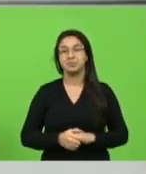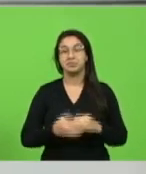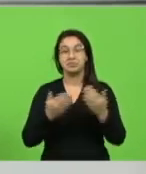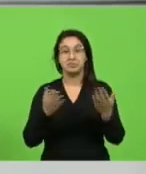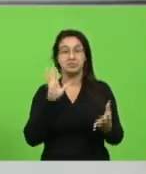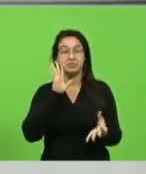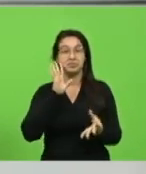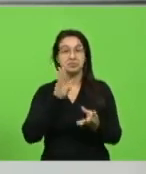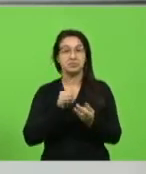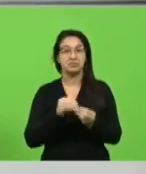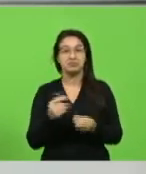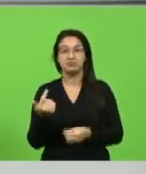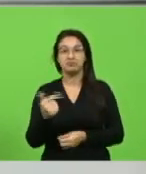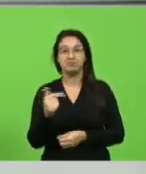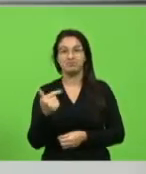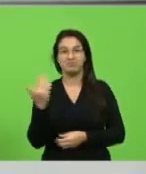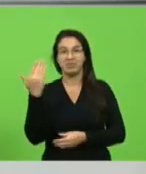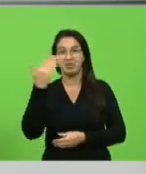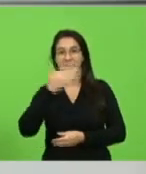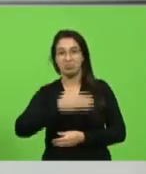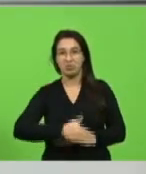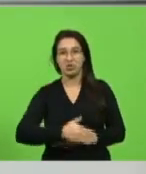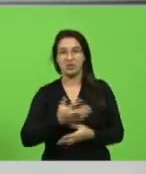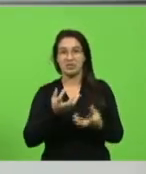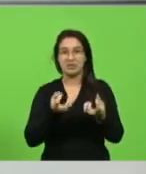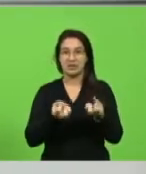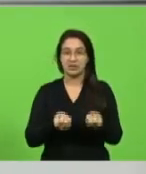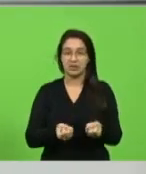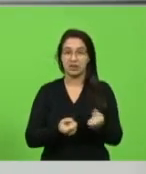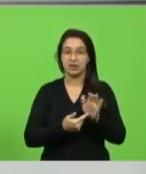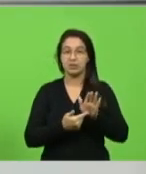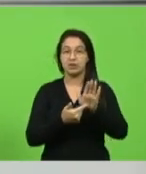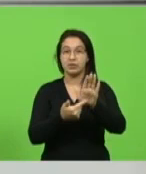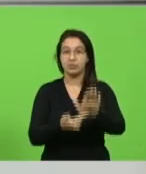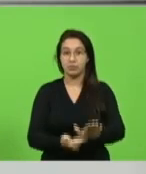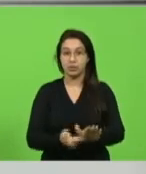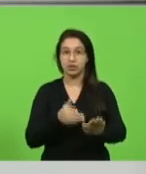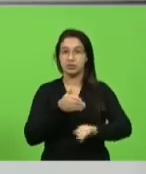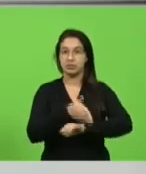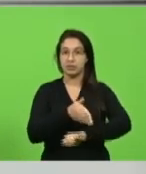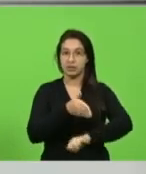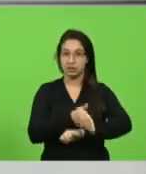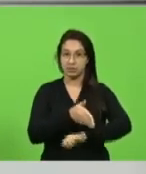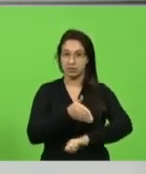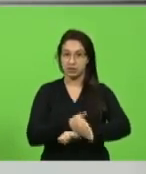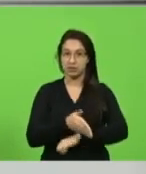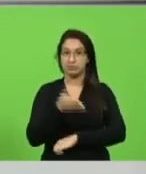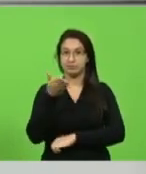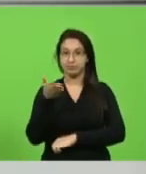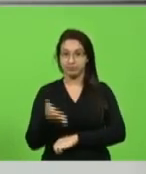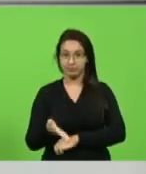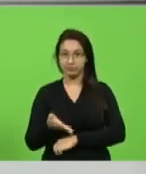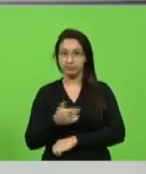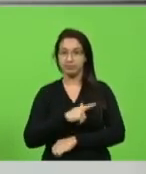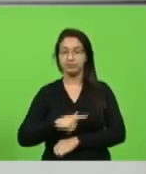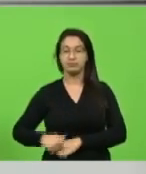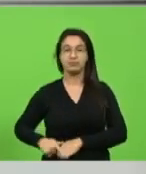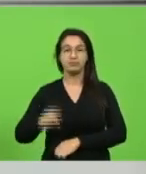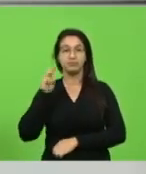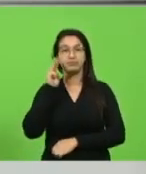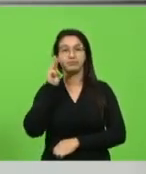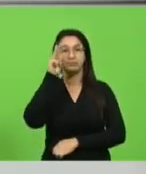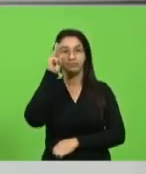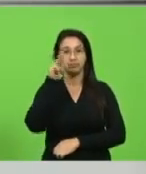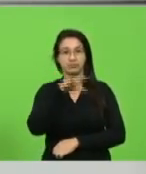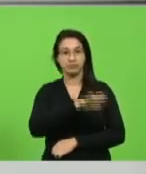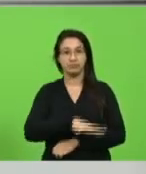inexistência de provas aptas a demonstrarem a participação do senhor Carlos Moisés da Silva